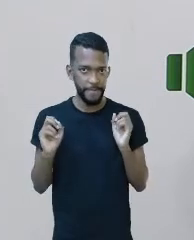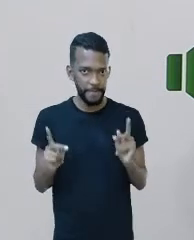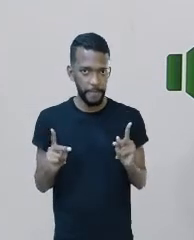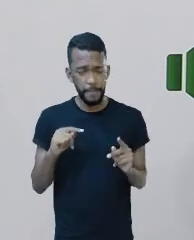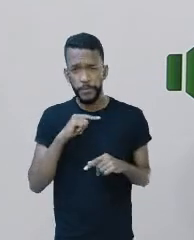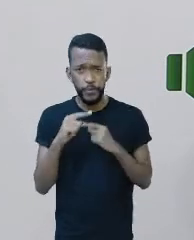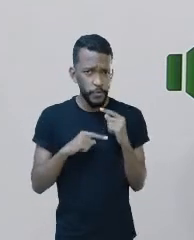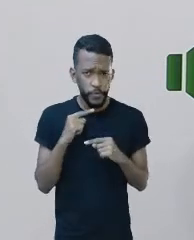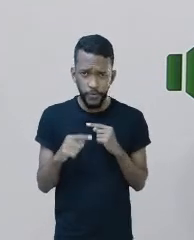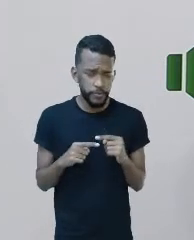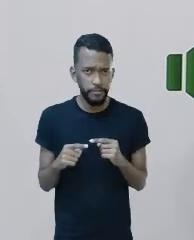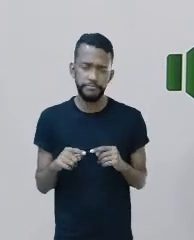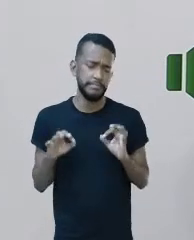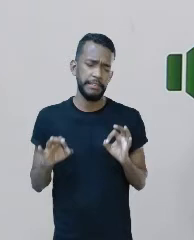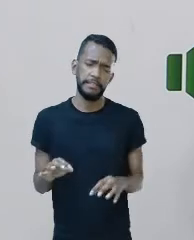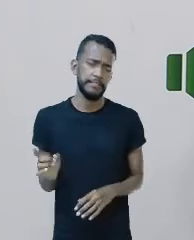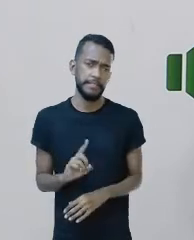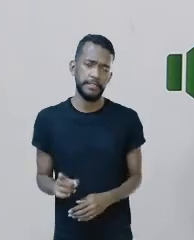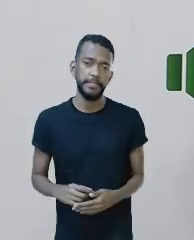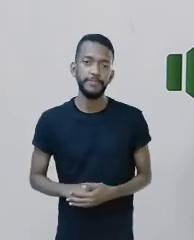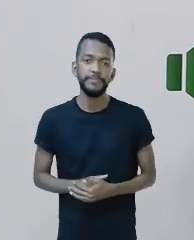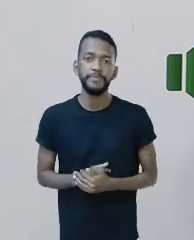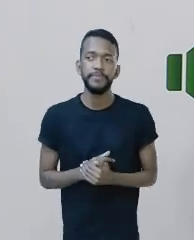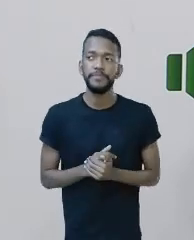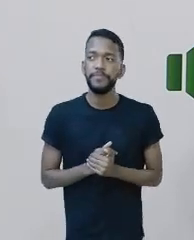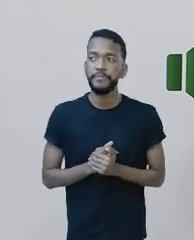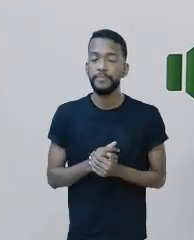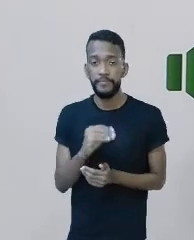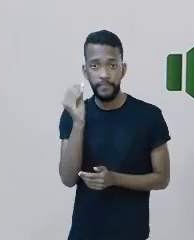Eu tenho certeza que não. Então, vamos lá.